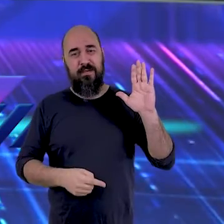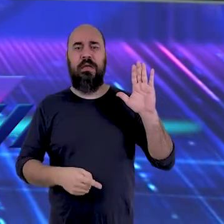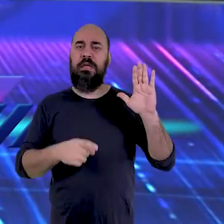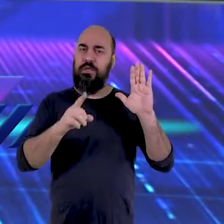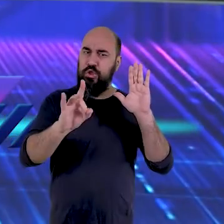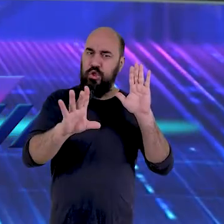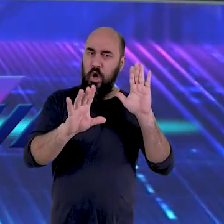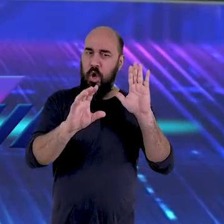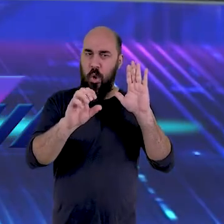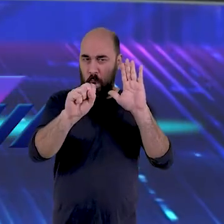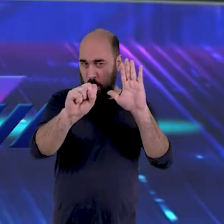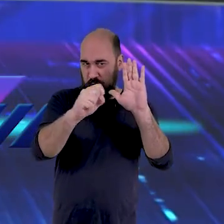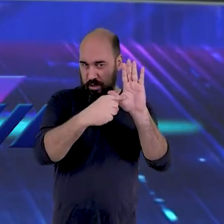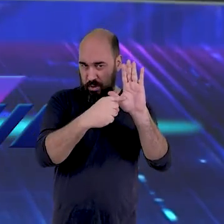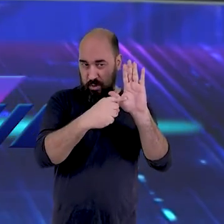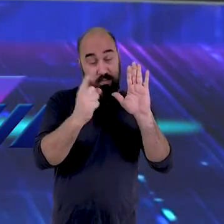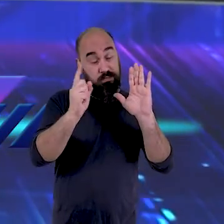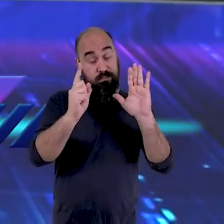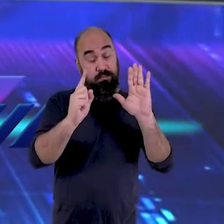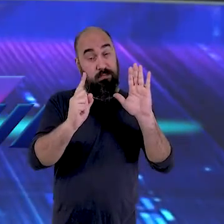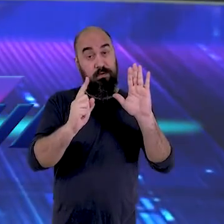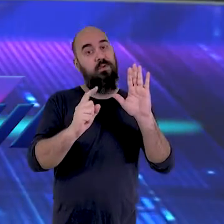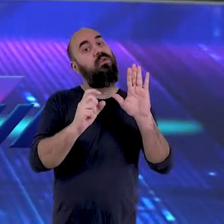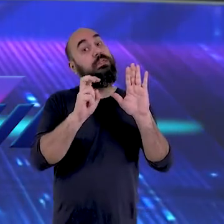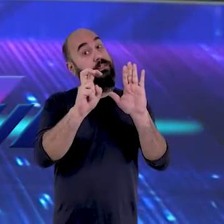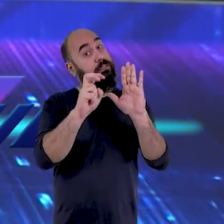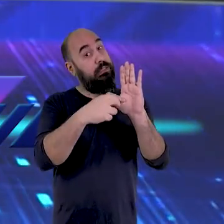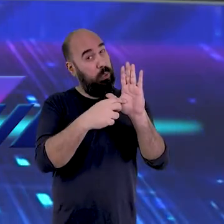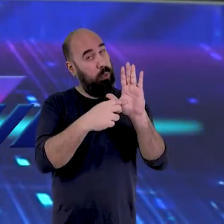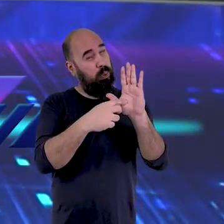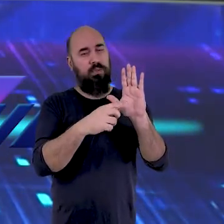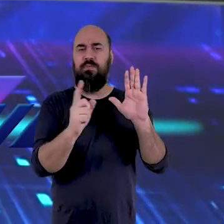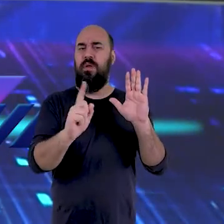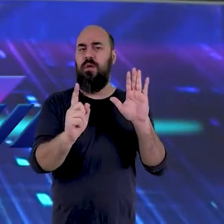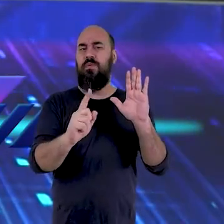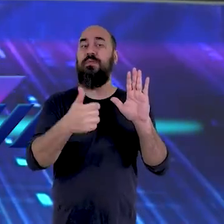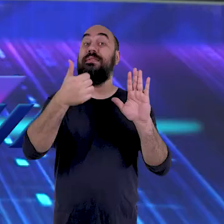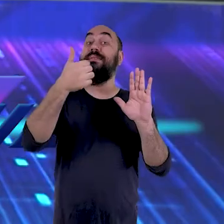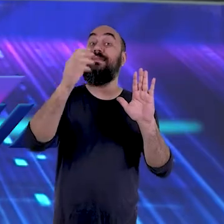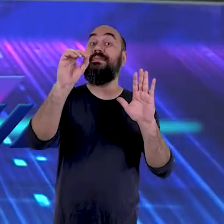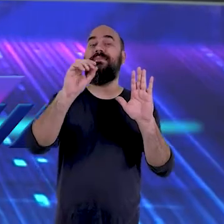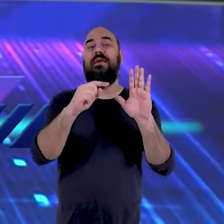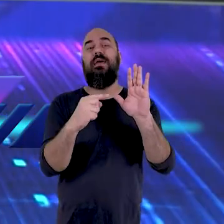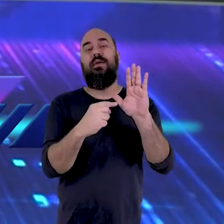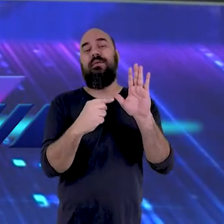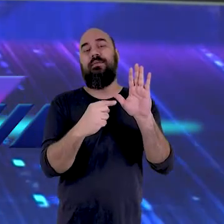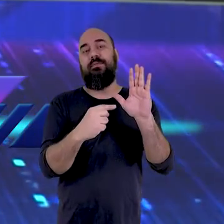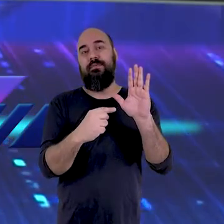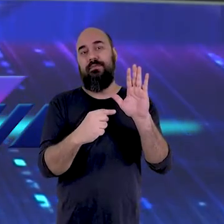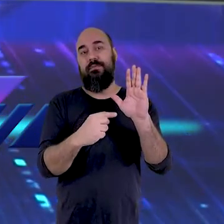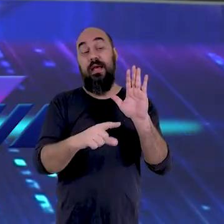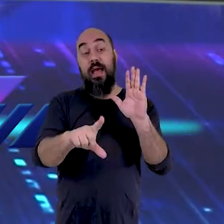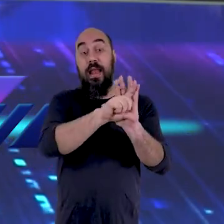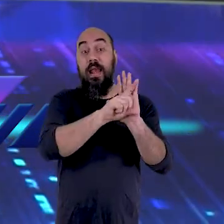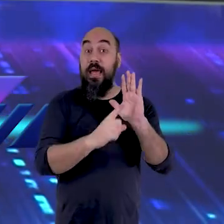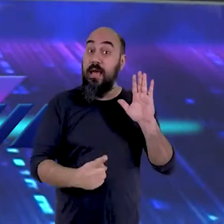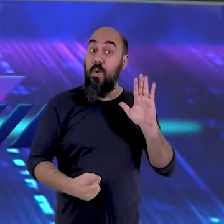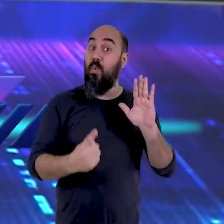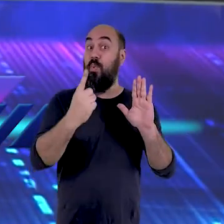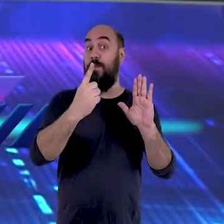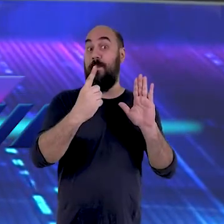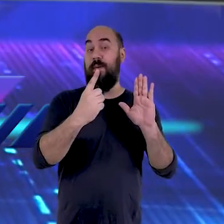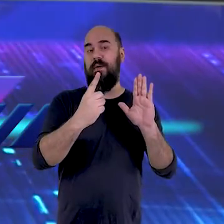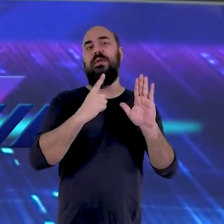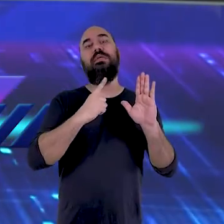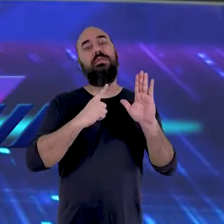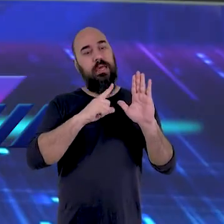mandamentos, nem 5 mandamentos. São os 10 mandamentos. Porque a lei de Deus é uma só. Esta